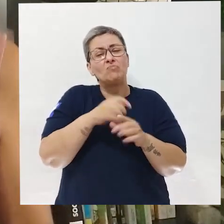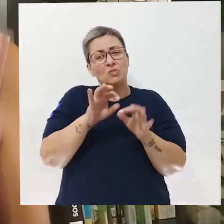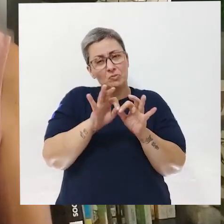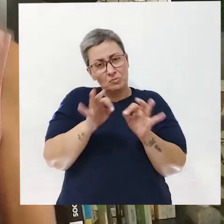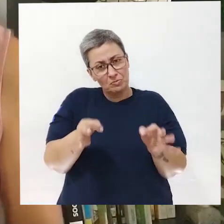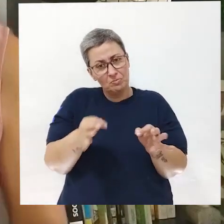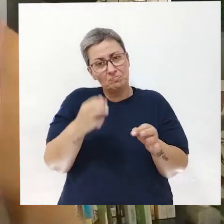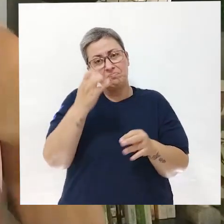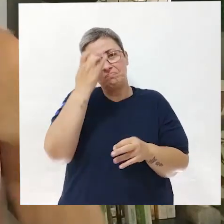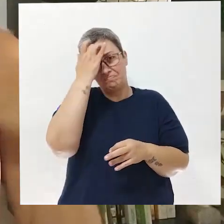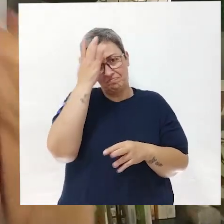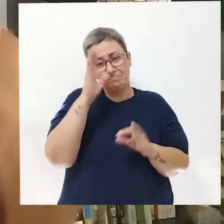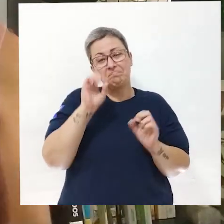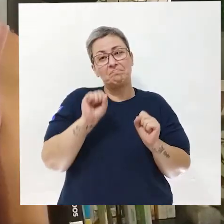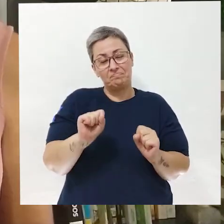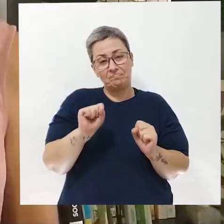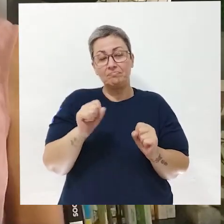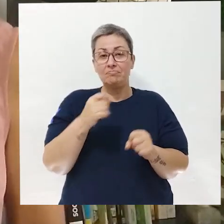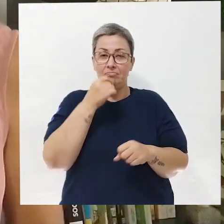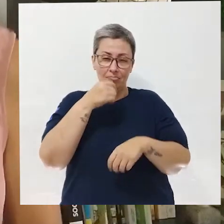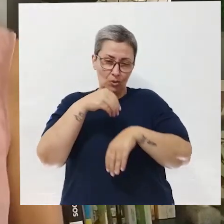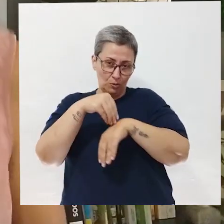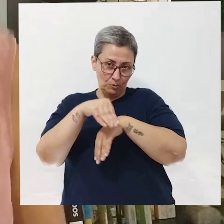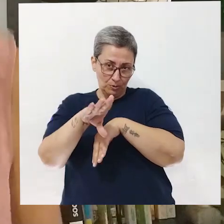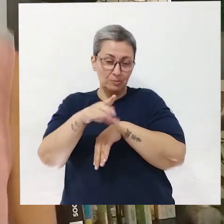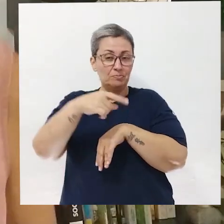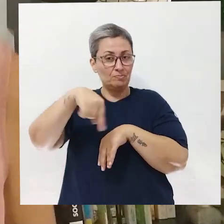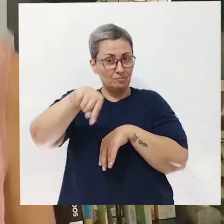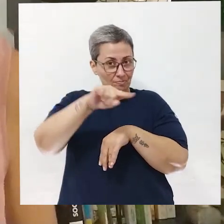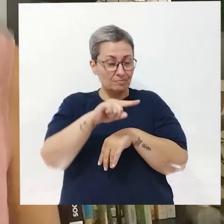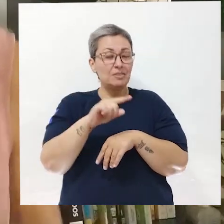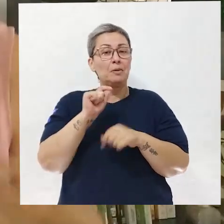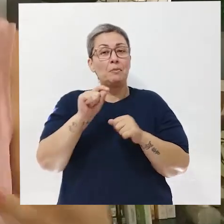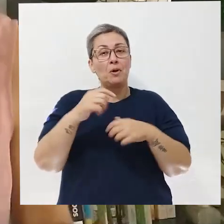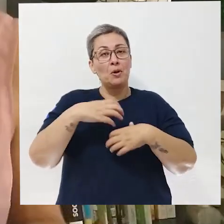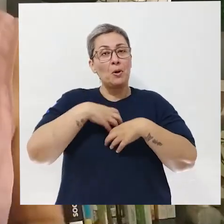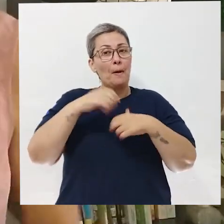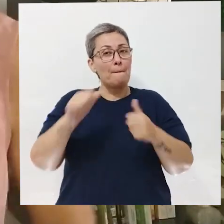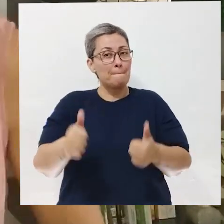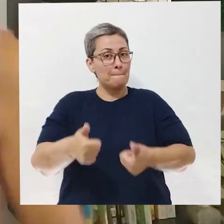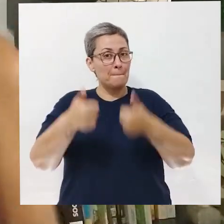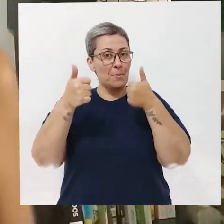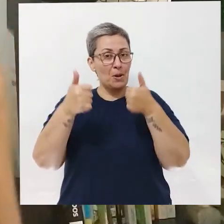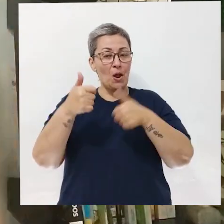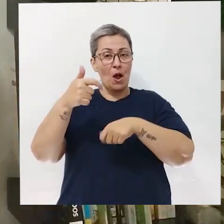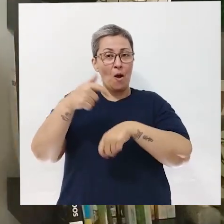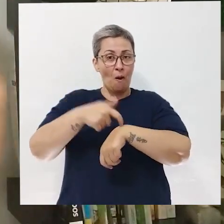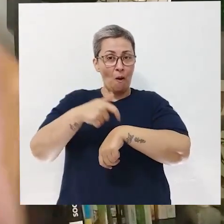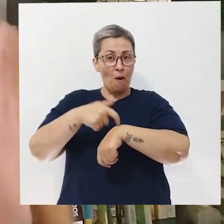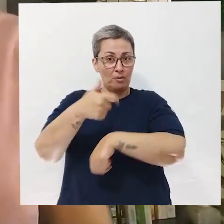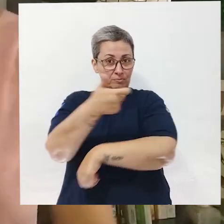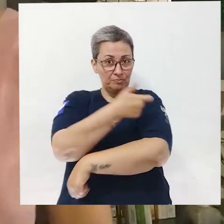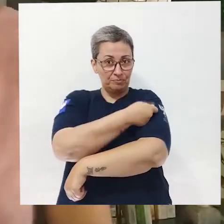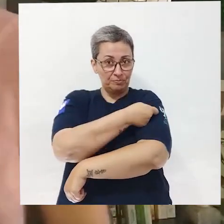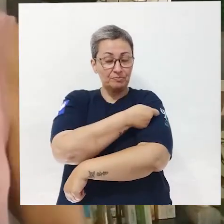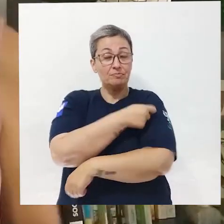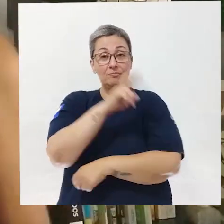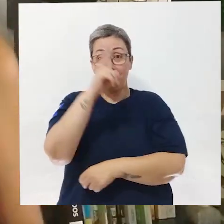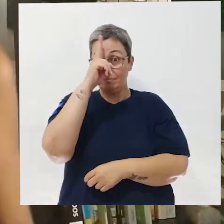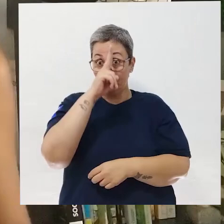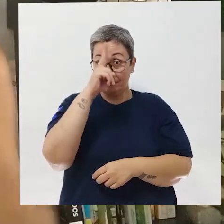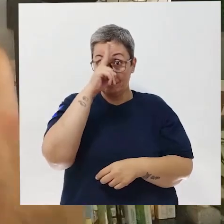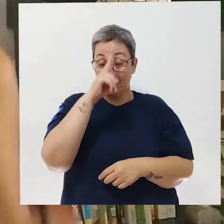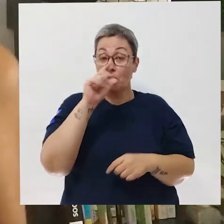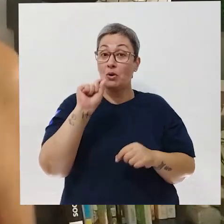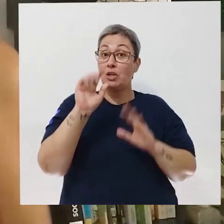mais fácil. Eu vou dar umas dicas aqui pra vocês se sentirem melhor na hora da vacinação. Lembrando